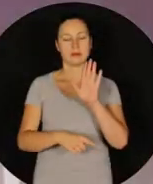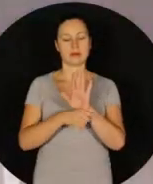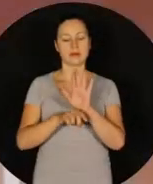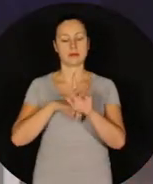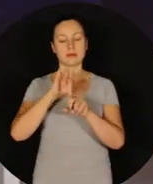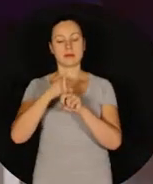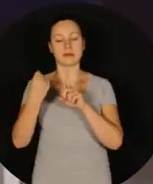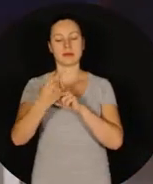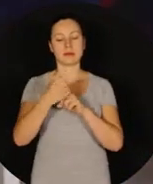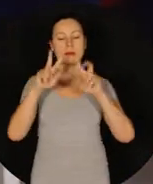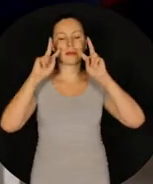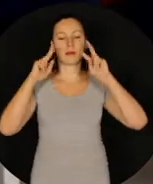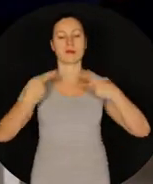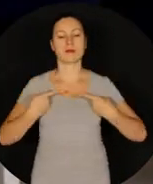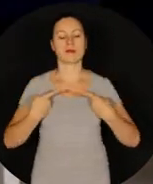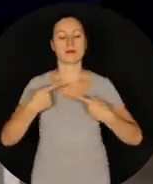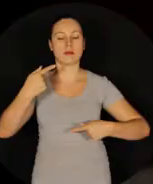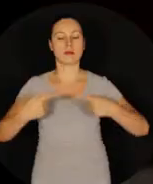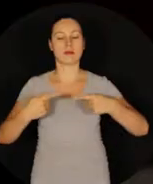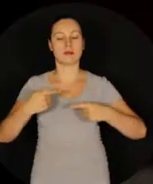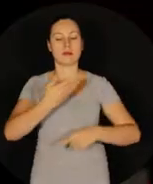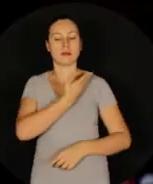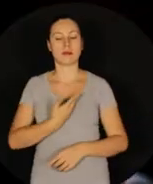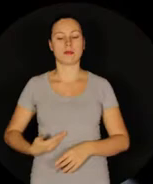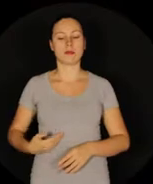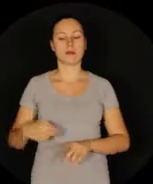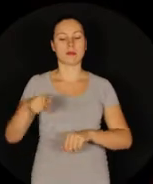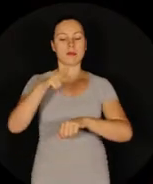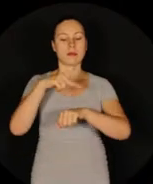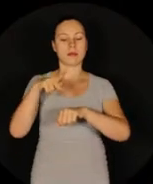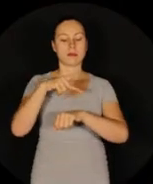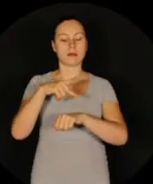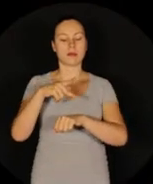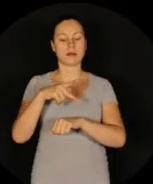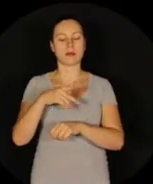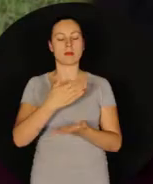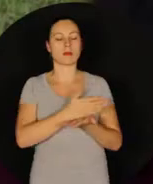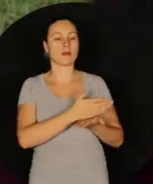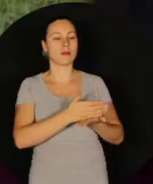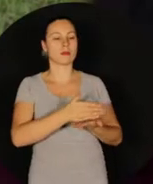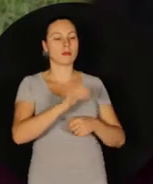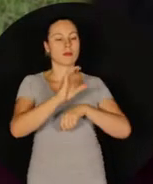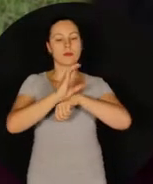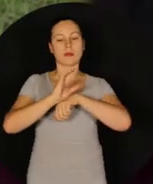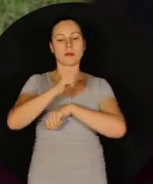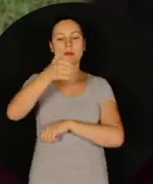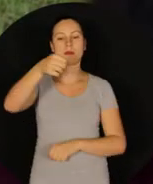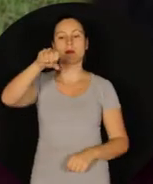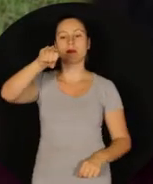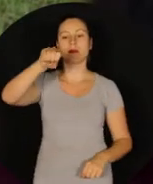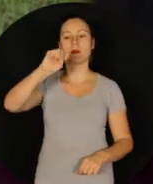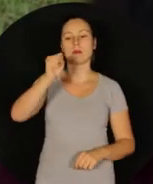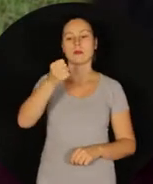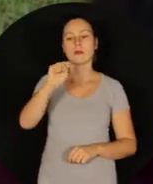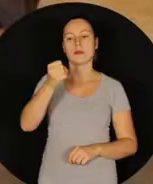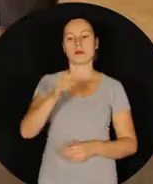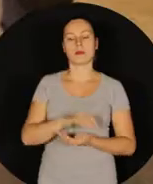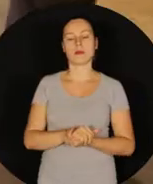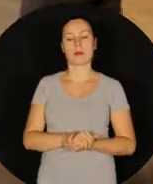A assistência social é reconhecida como política pública no Brasil desde a Constituição Federal de 1988.